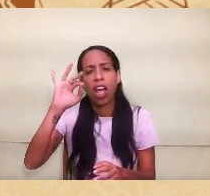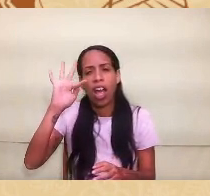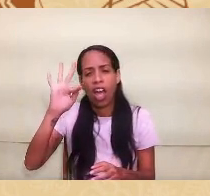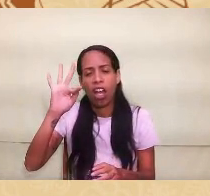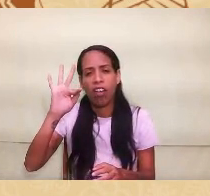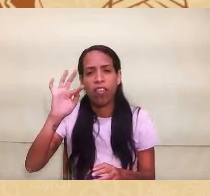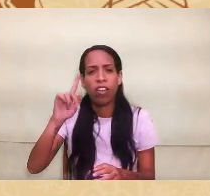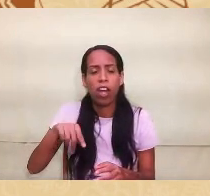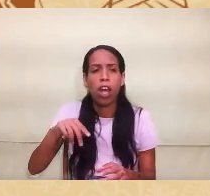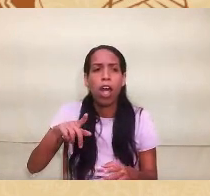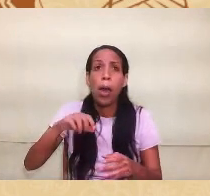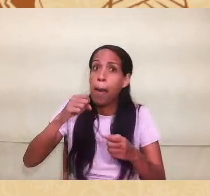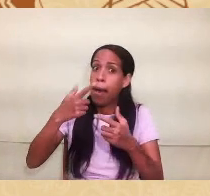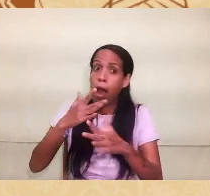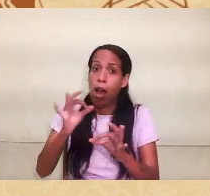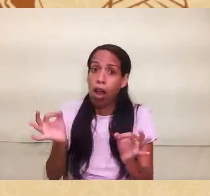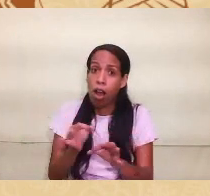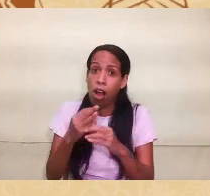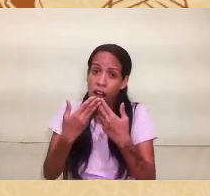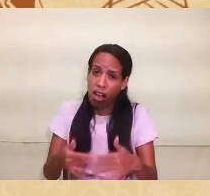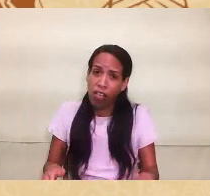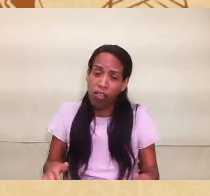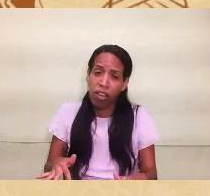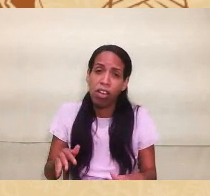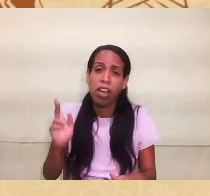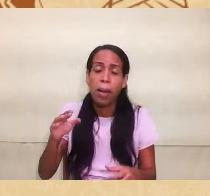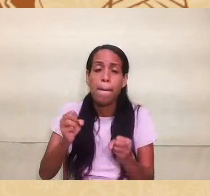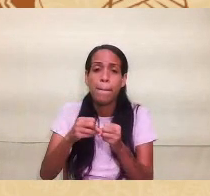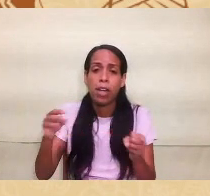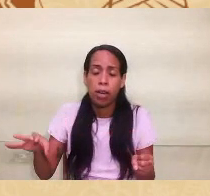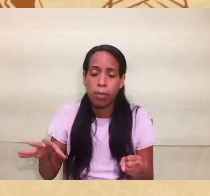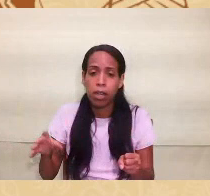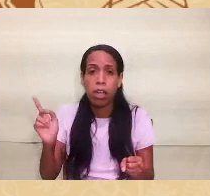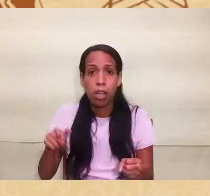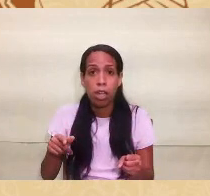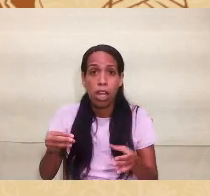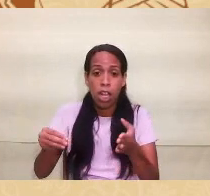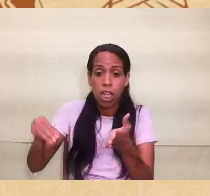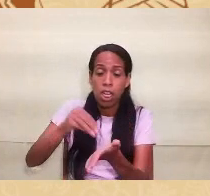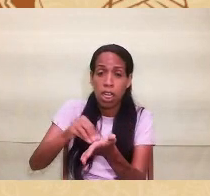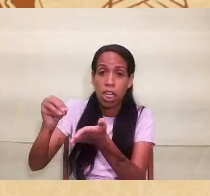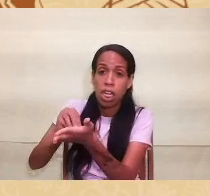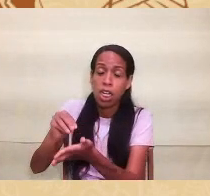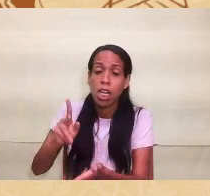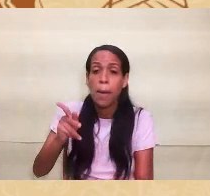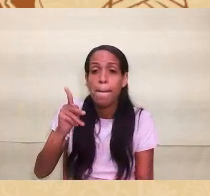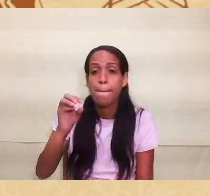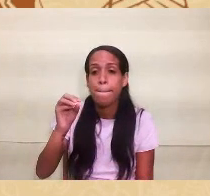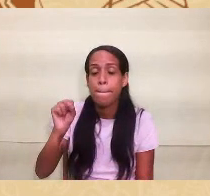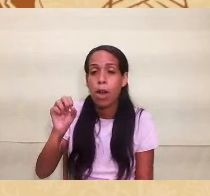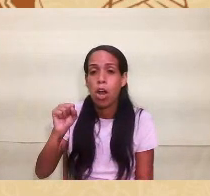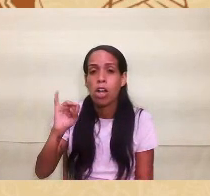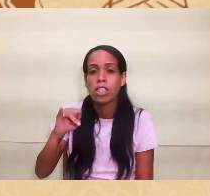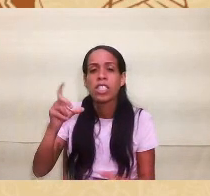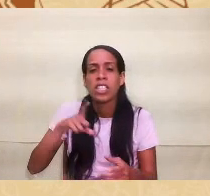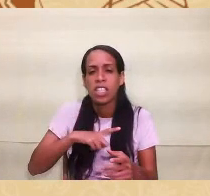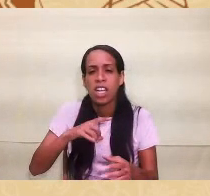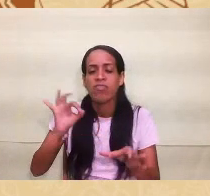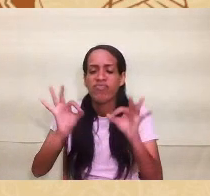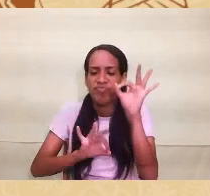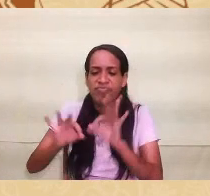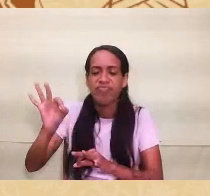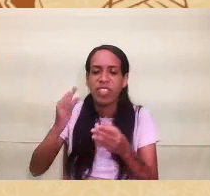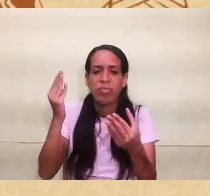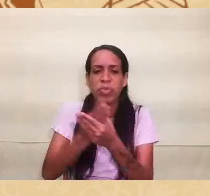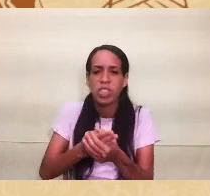durante a pandemia. Mas se a pandemia diminuir, o que vai acontecer? Reintegração de posse. E aí vai ser ações violentas e a gente vai resistir, a